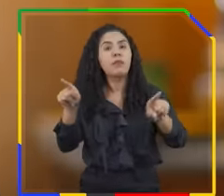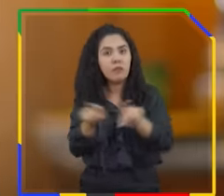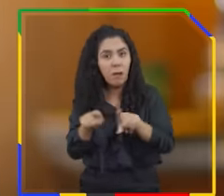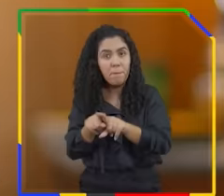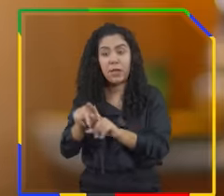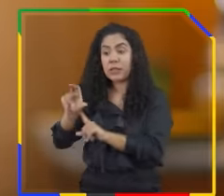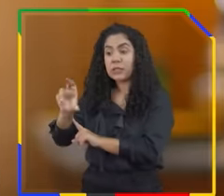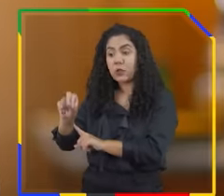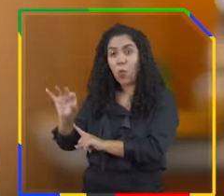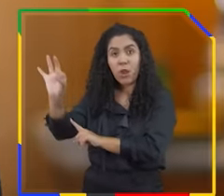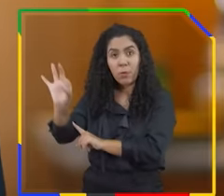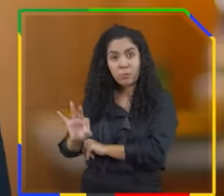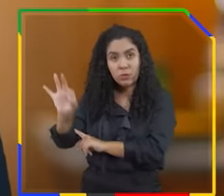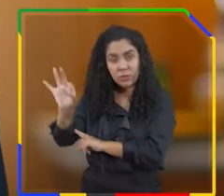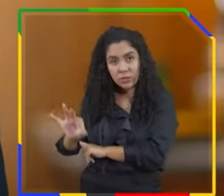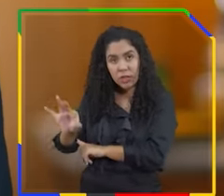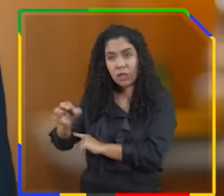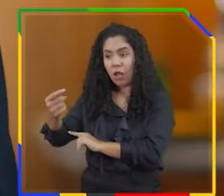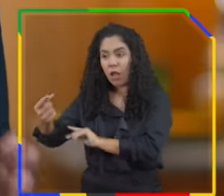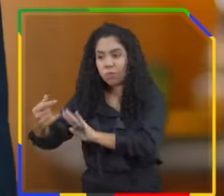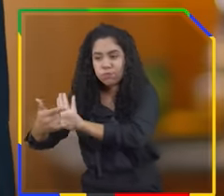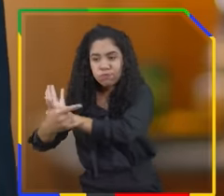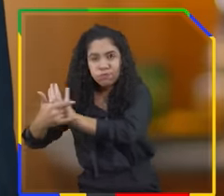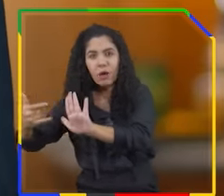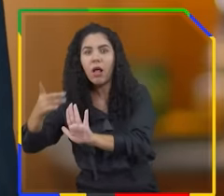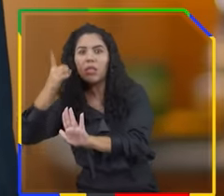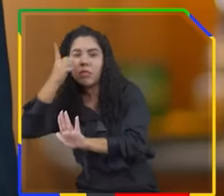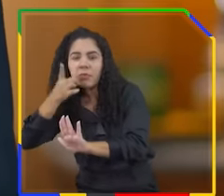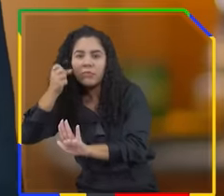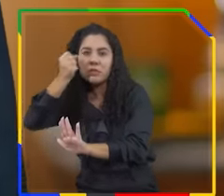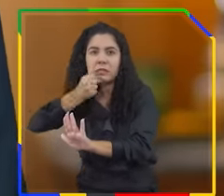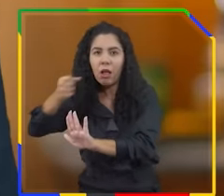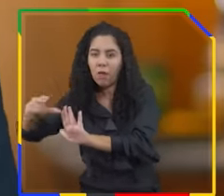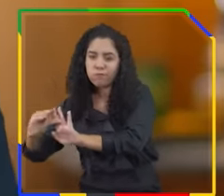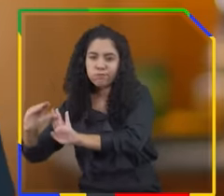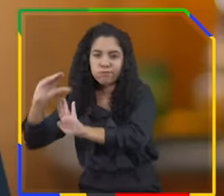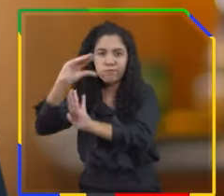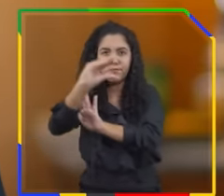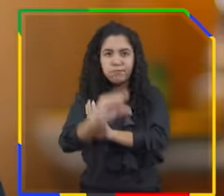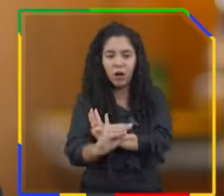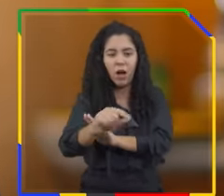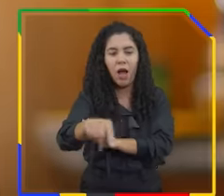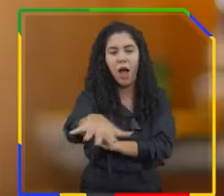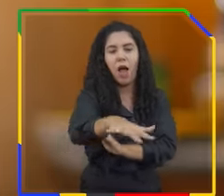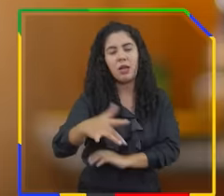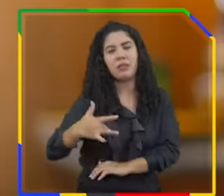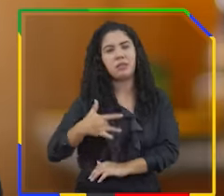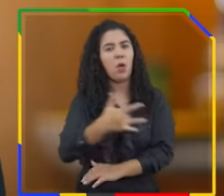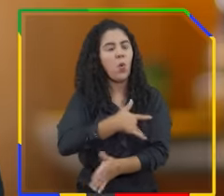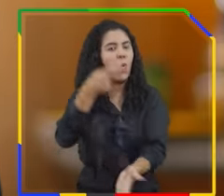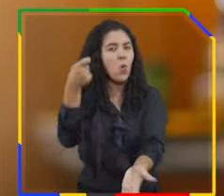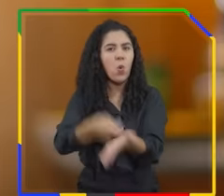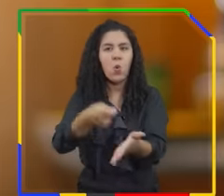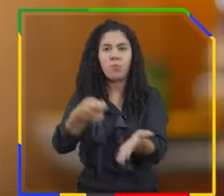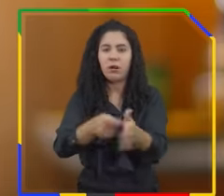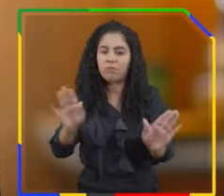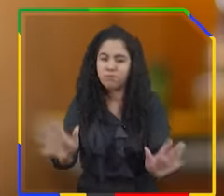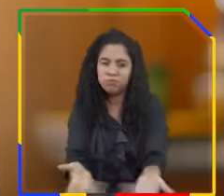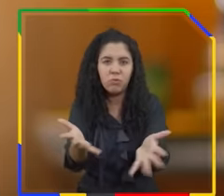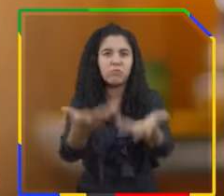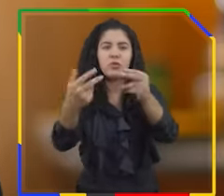disso, 50% das emendas das comissões do Congresso passarão a ir obrigatoriamente para a saúde